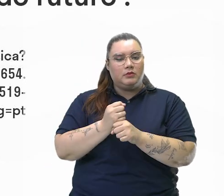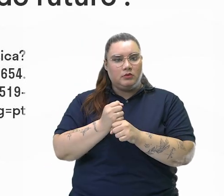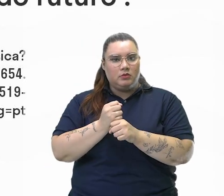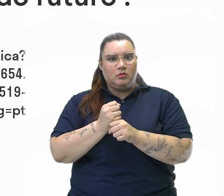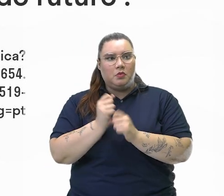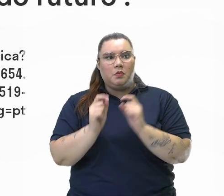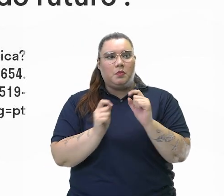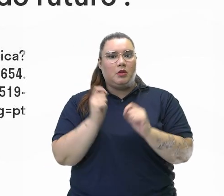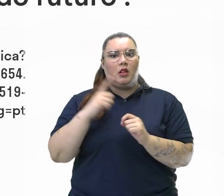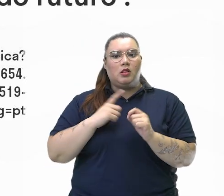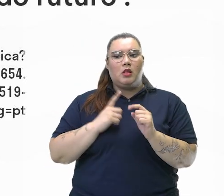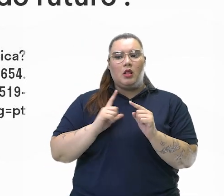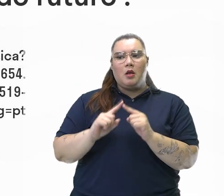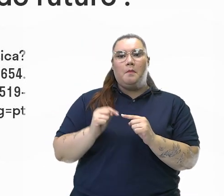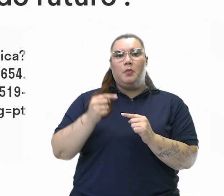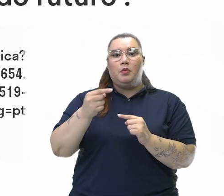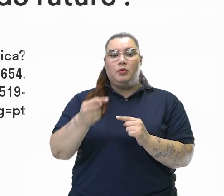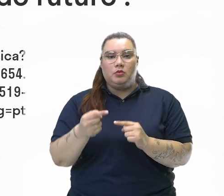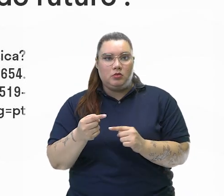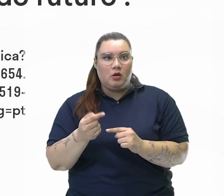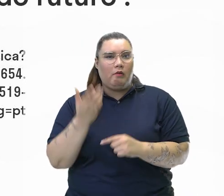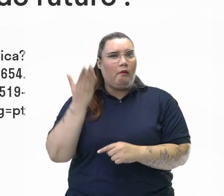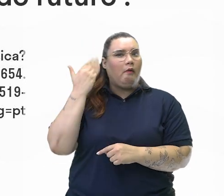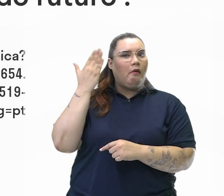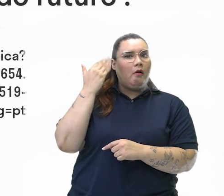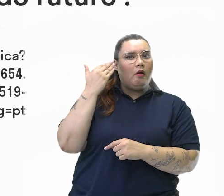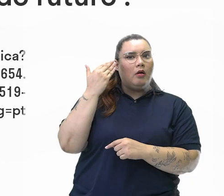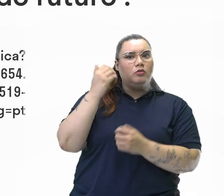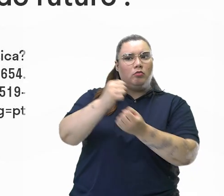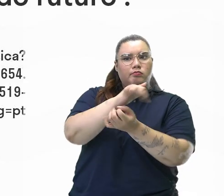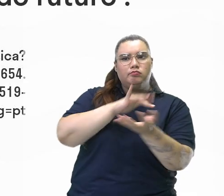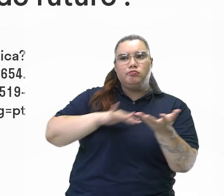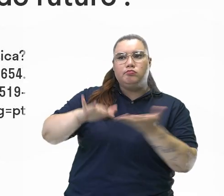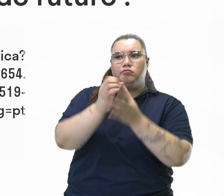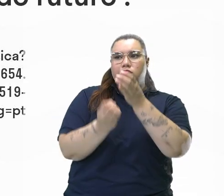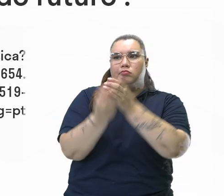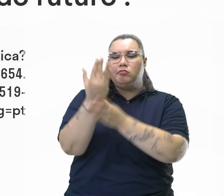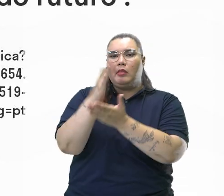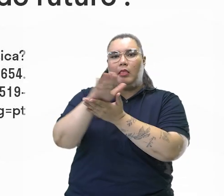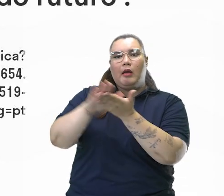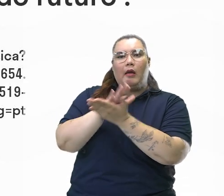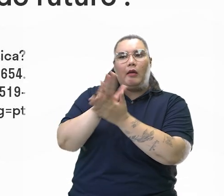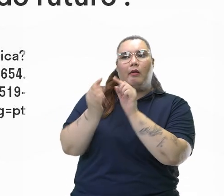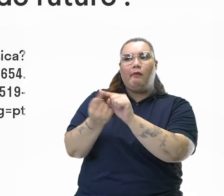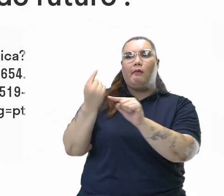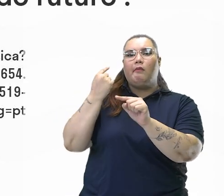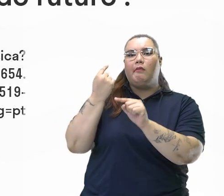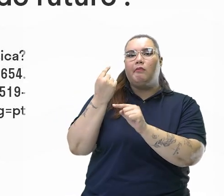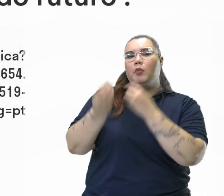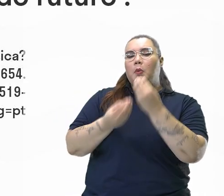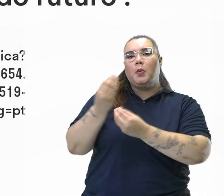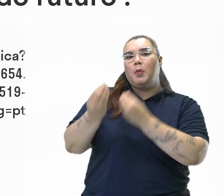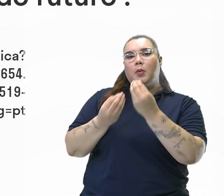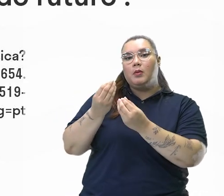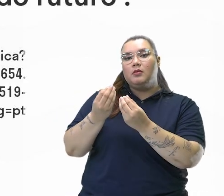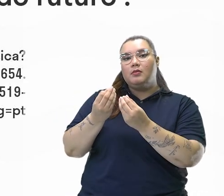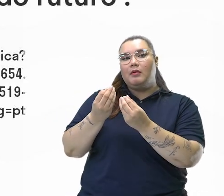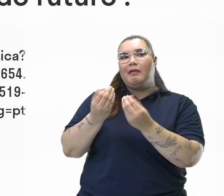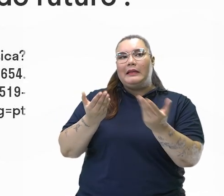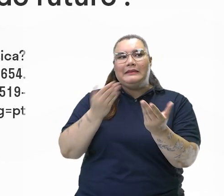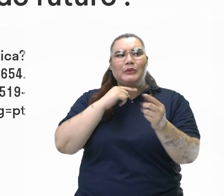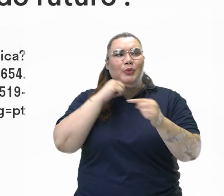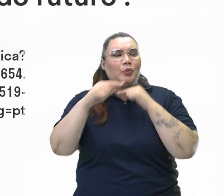que tem depois da fronteira do universo? O que tinha antes do universo nascer? Então, são perguntas